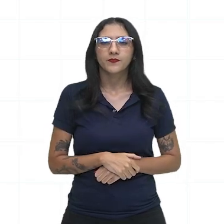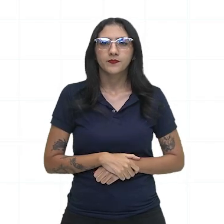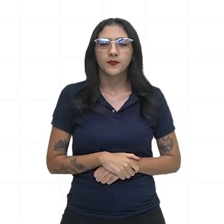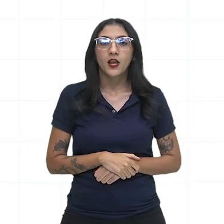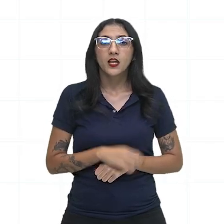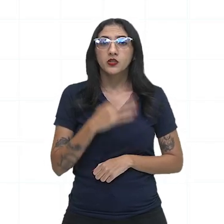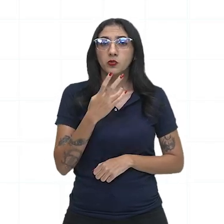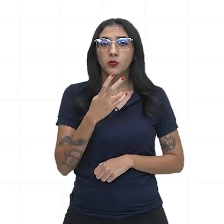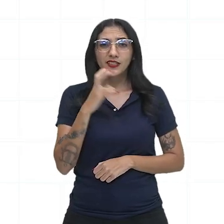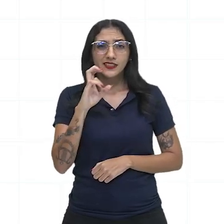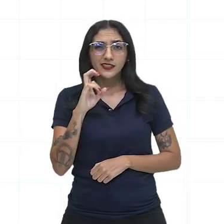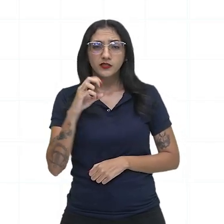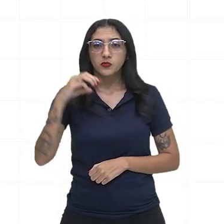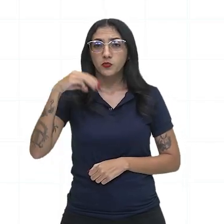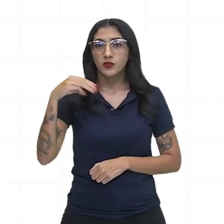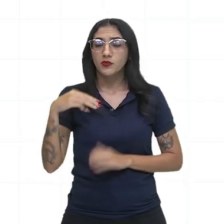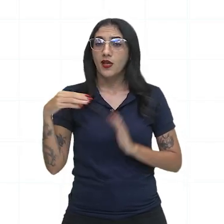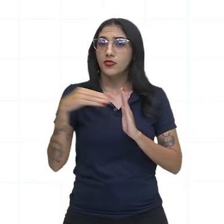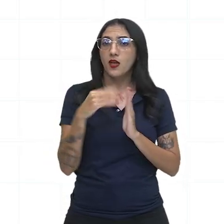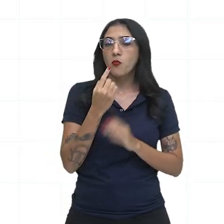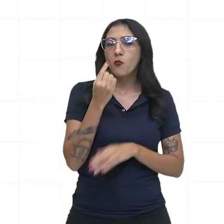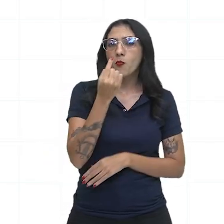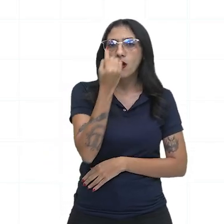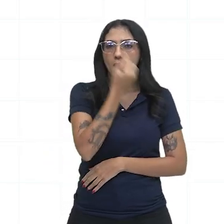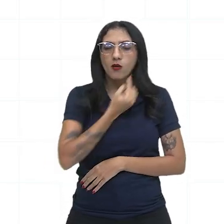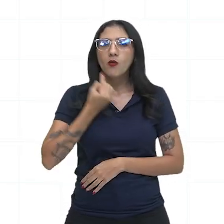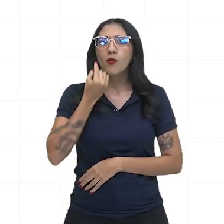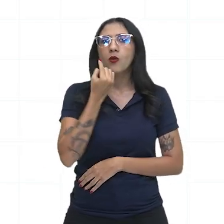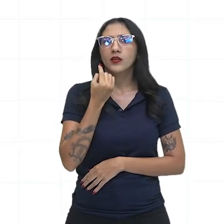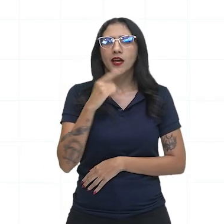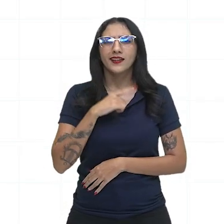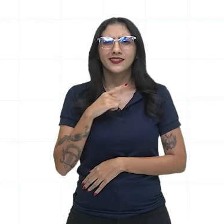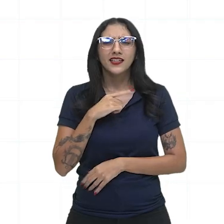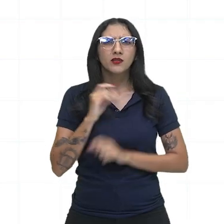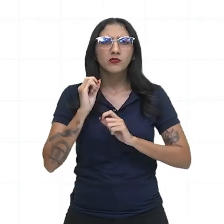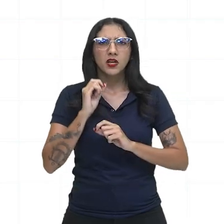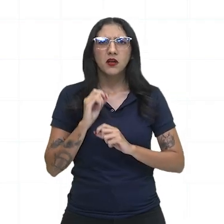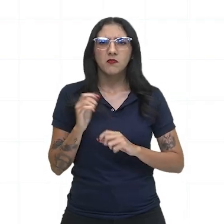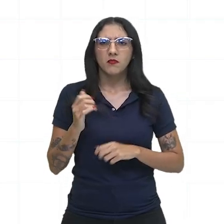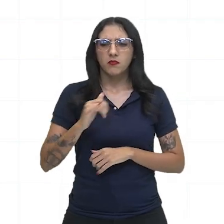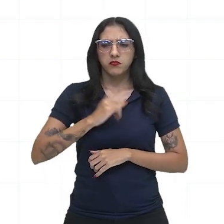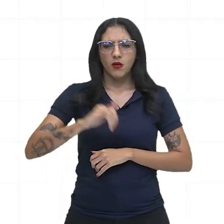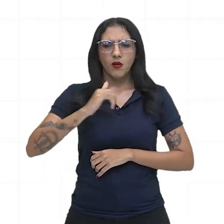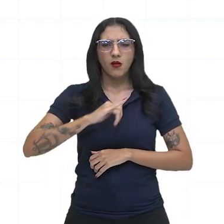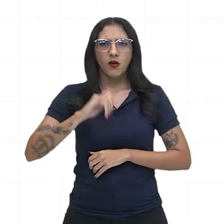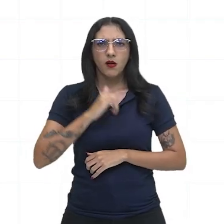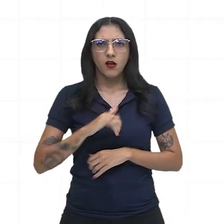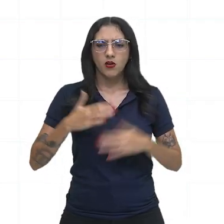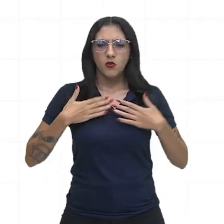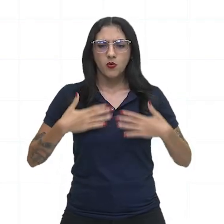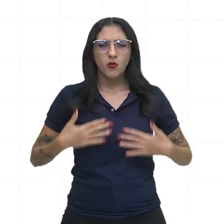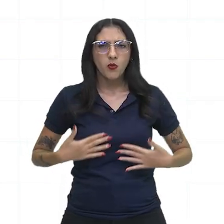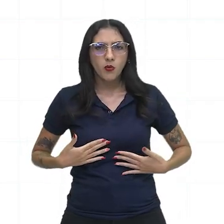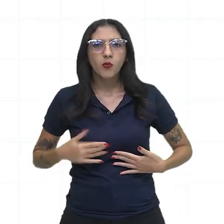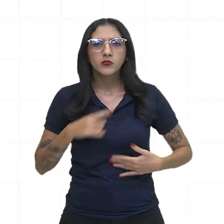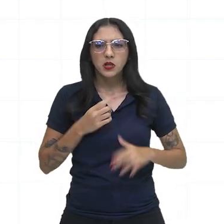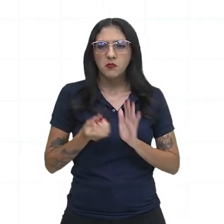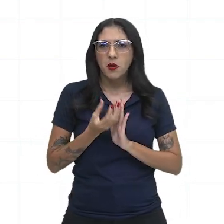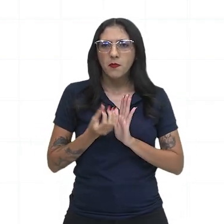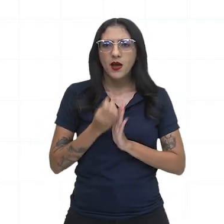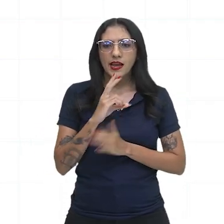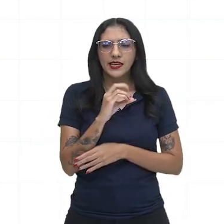a 1 hora e tem um gasto aproximado de 500 calorias por aula.